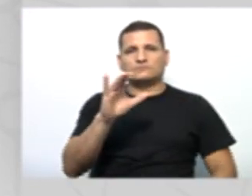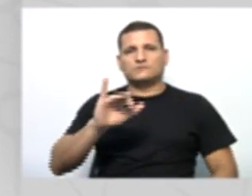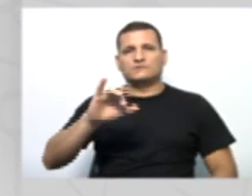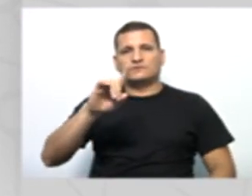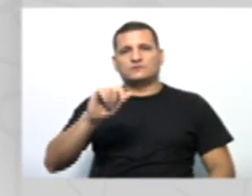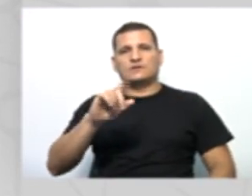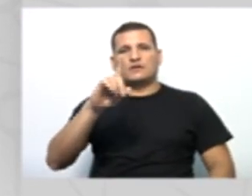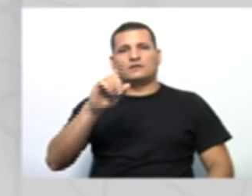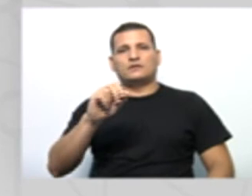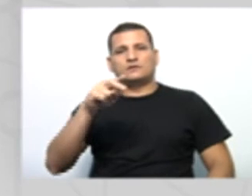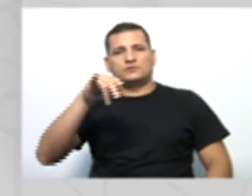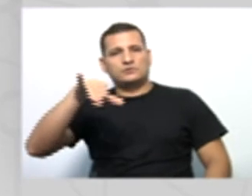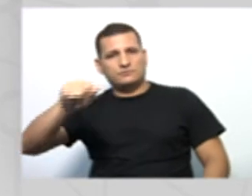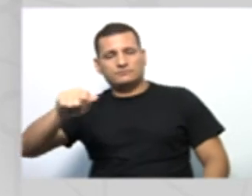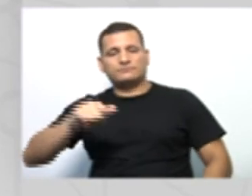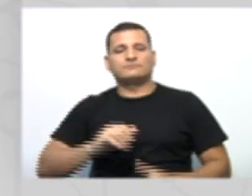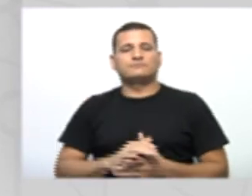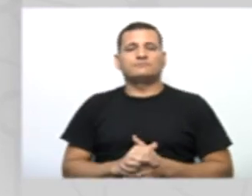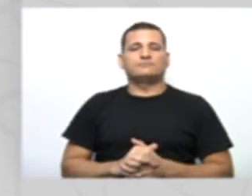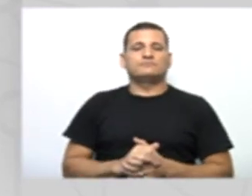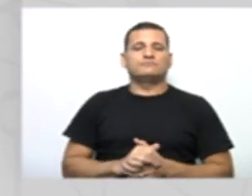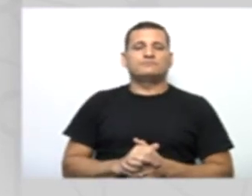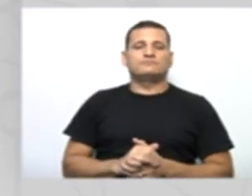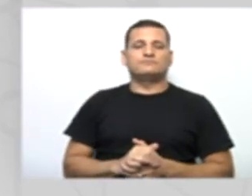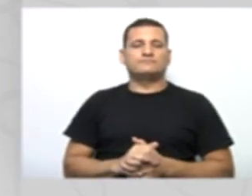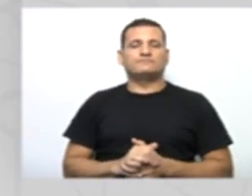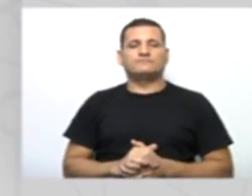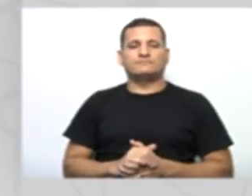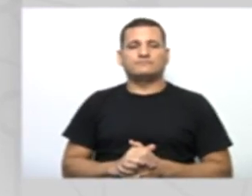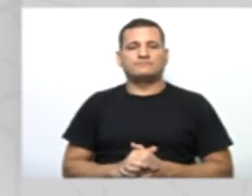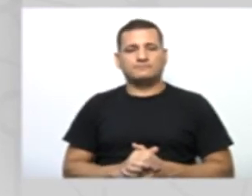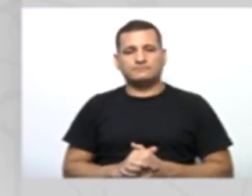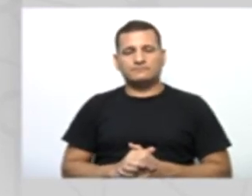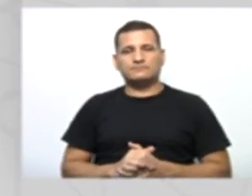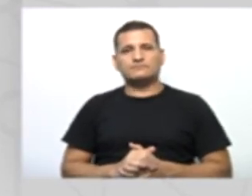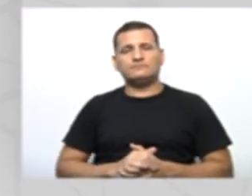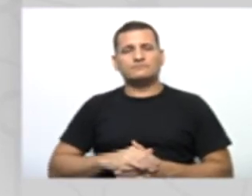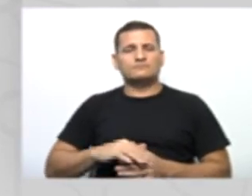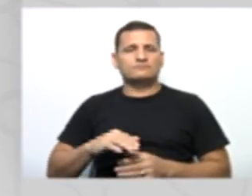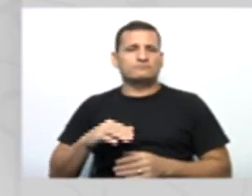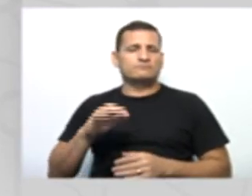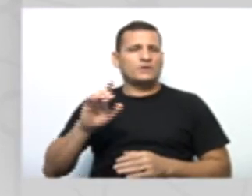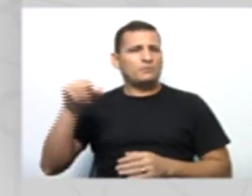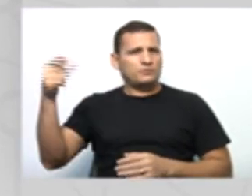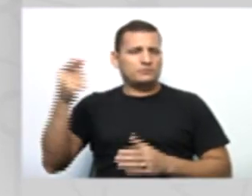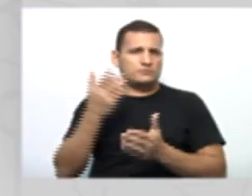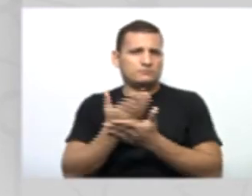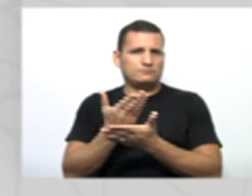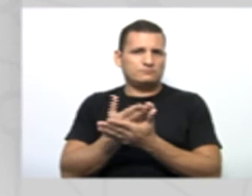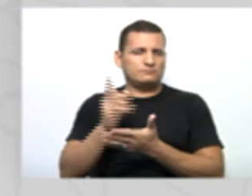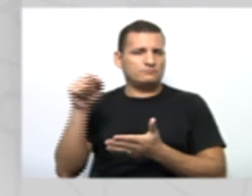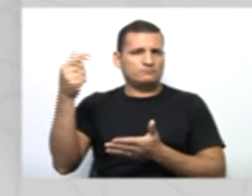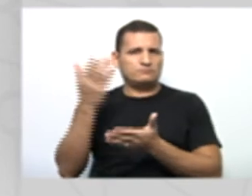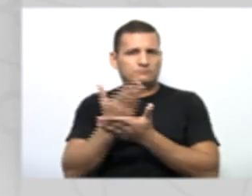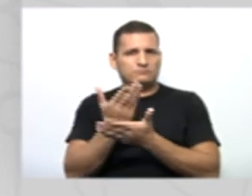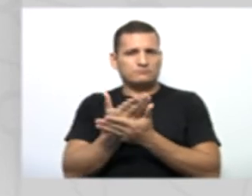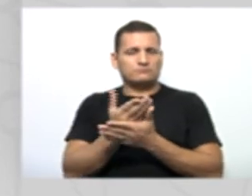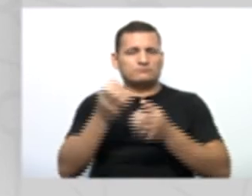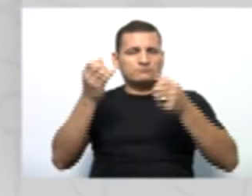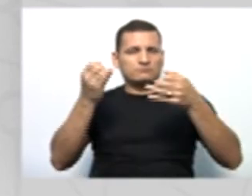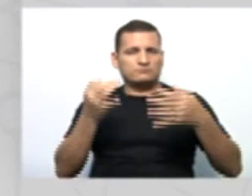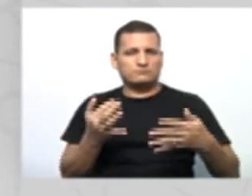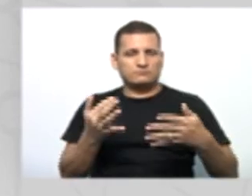falamos sobre cidadania. Né? Talvez na terceira aula, na próxima aula, nós vamos falar mais